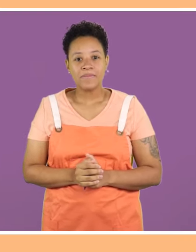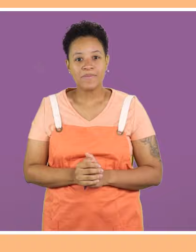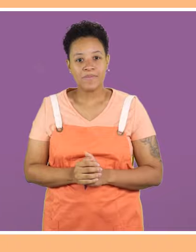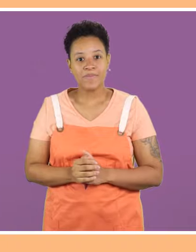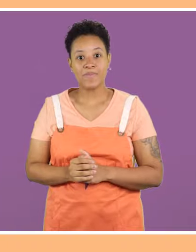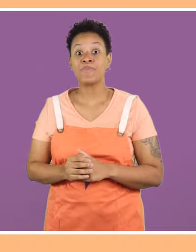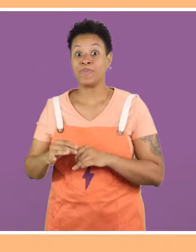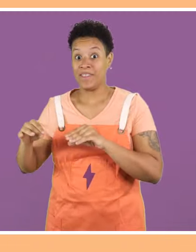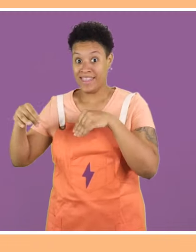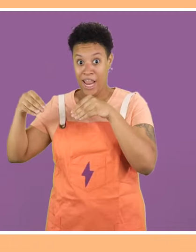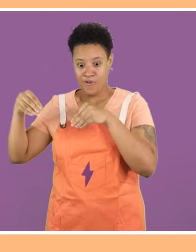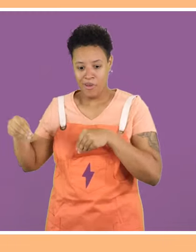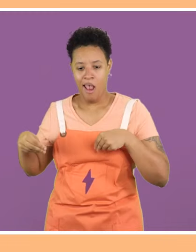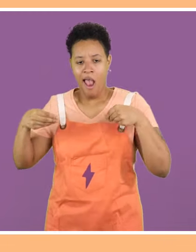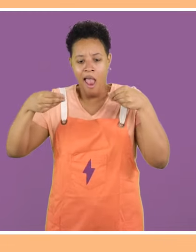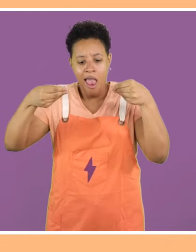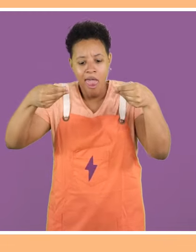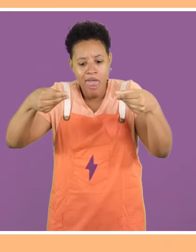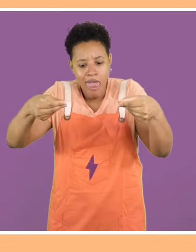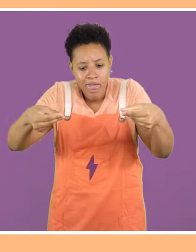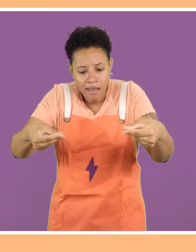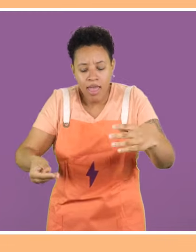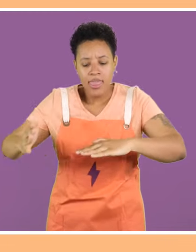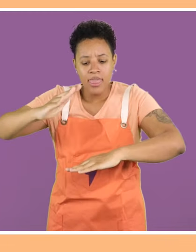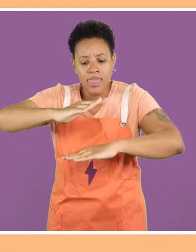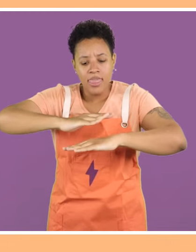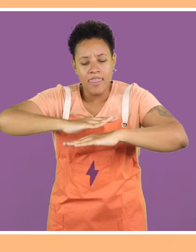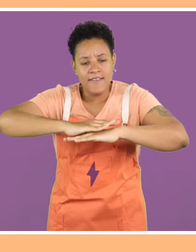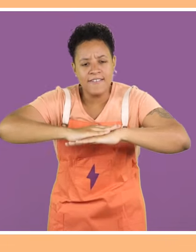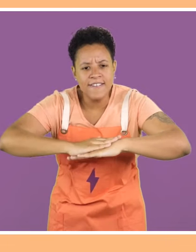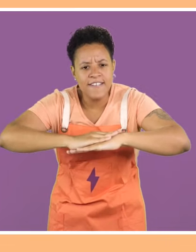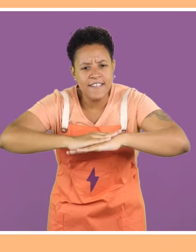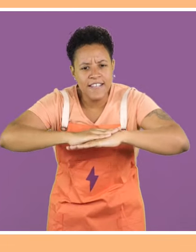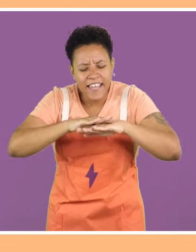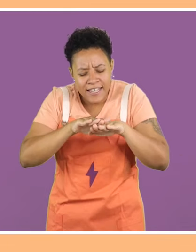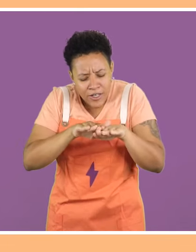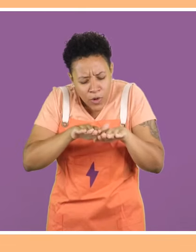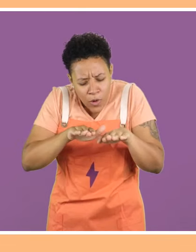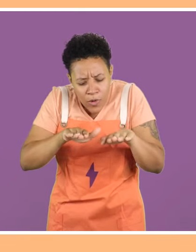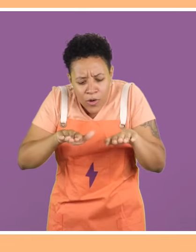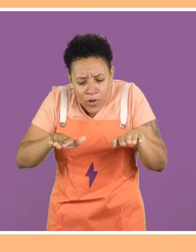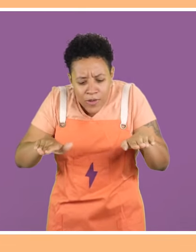Coloque o tecido levemente para deixar ele bem esticadinho.